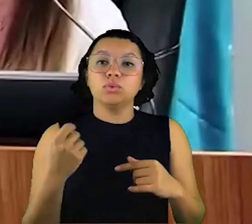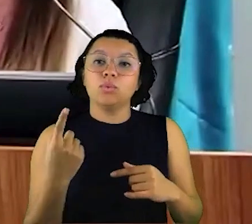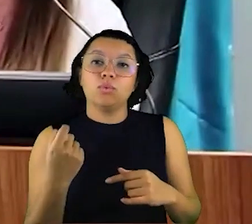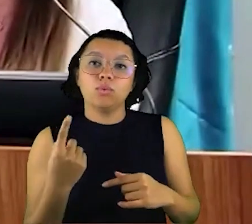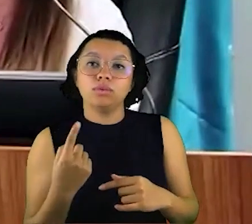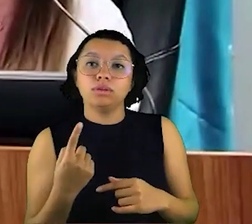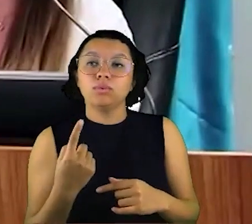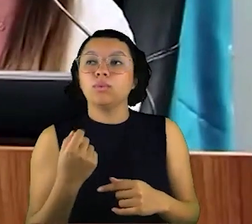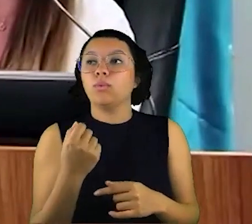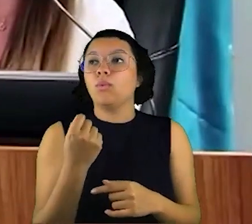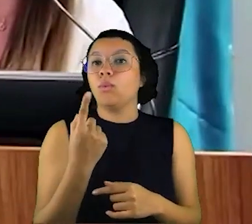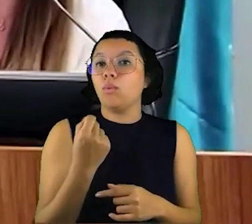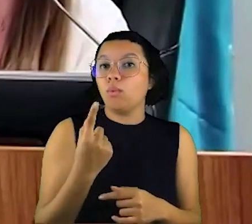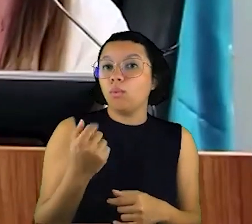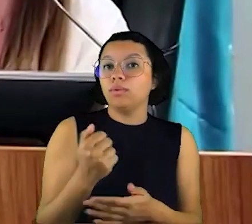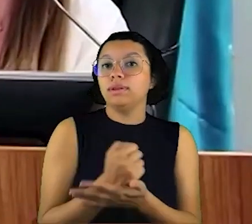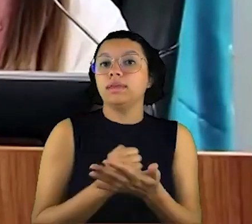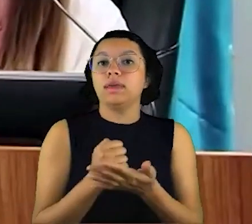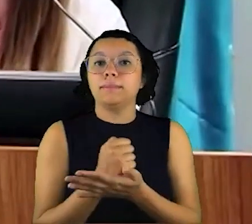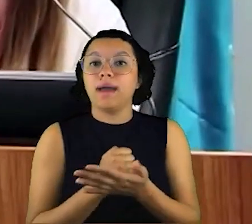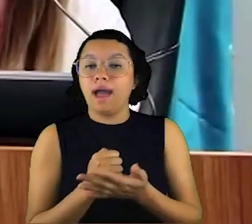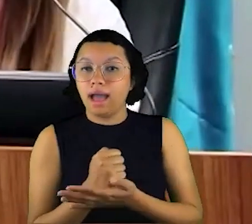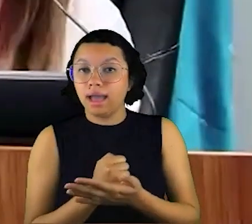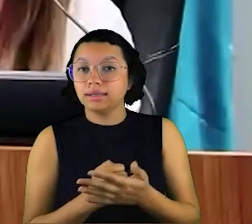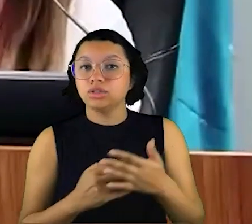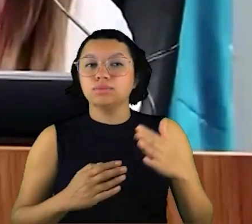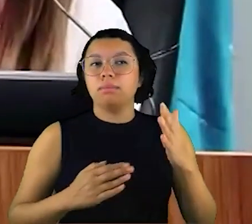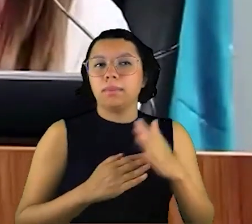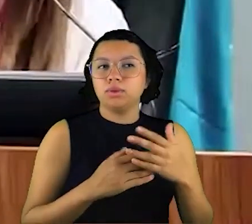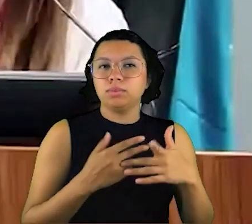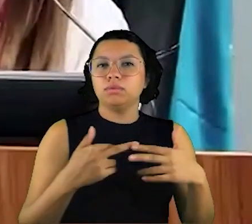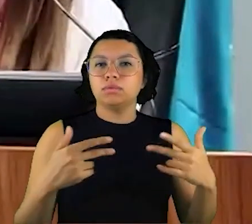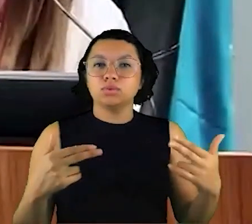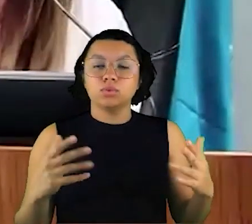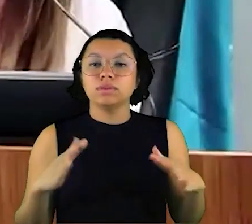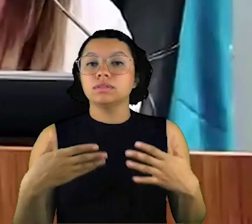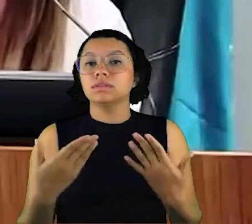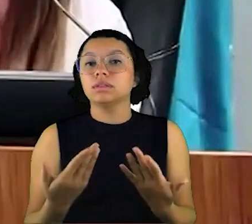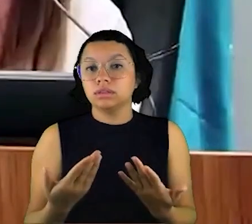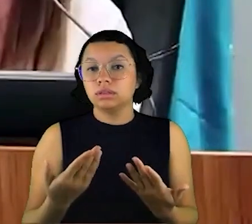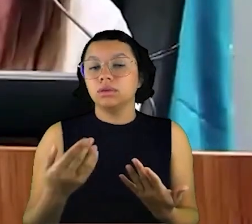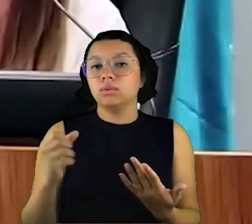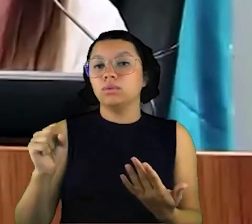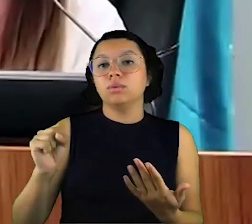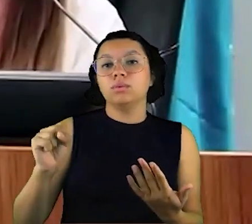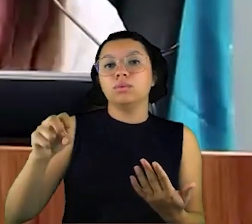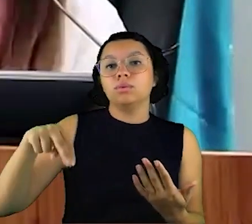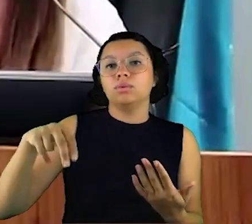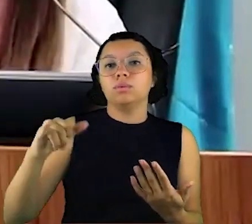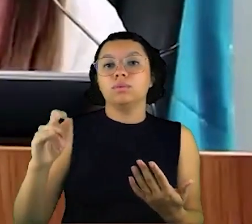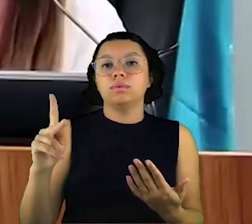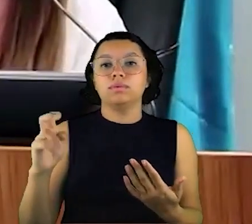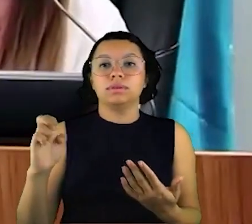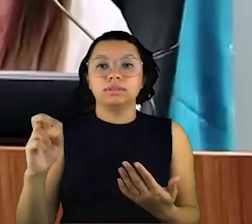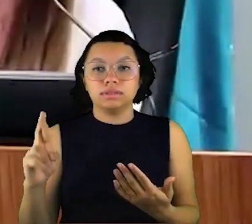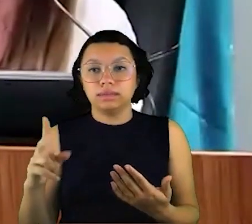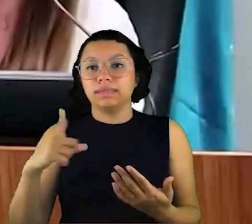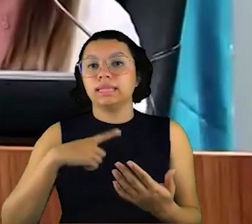de restrição, e o sniper teria essa função. Ele também